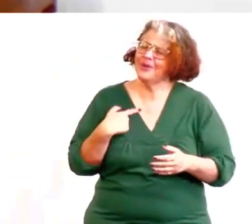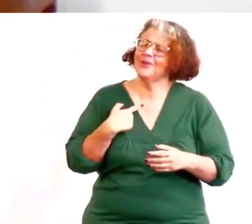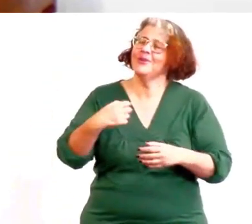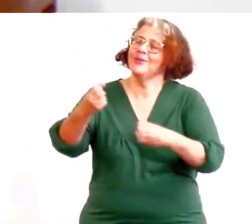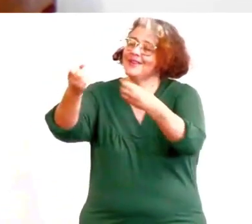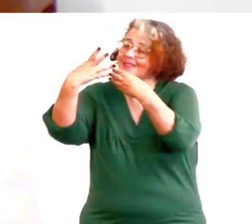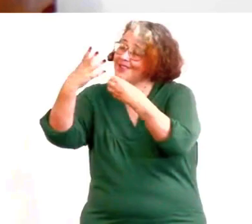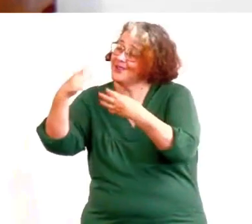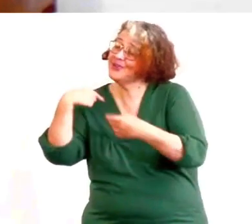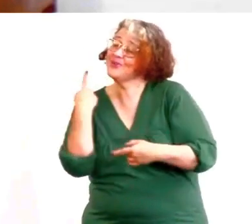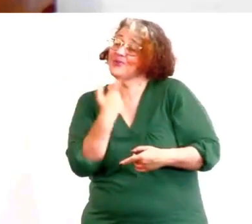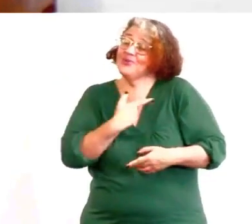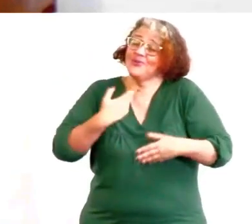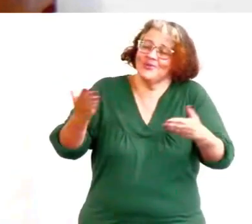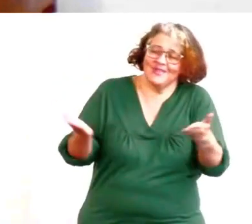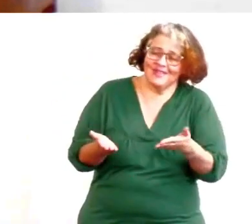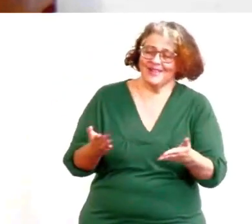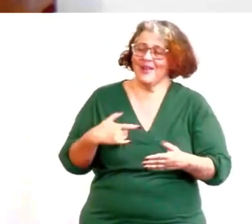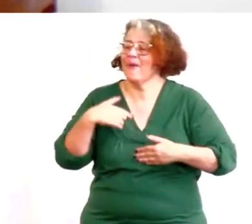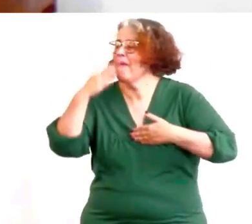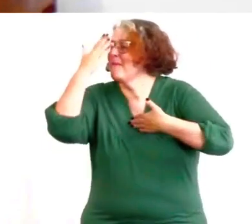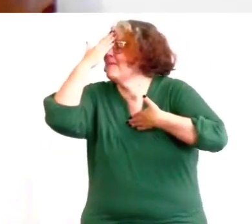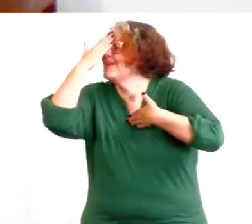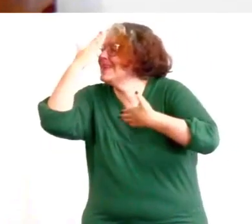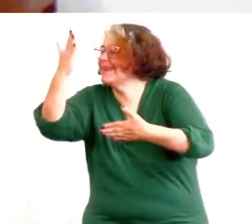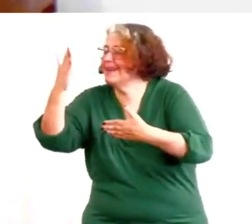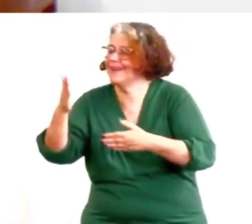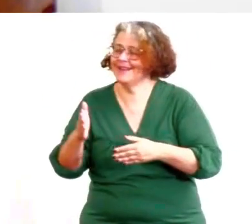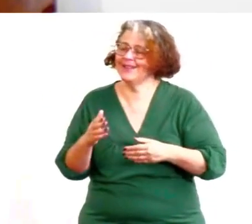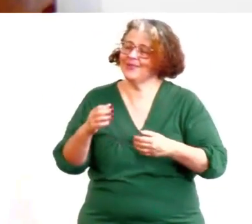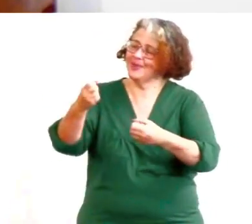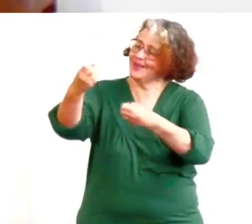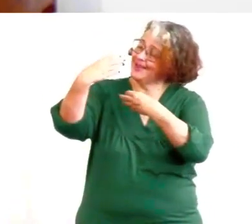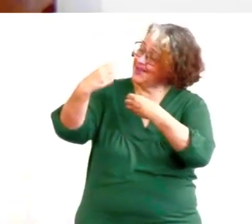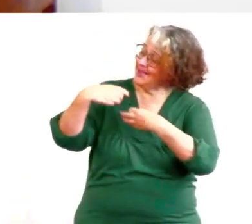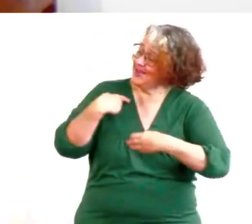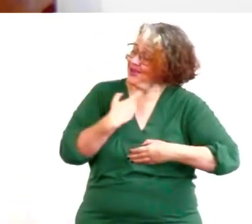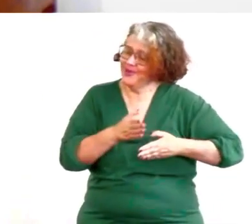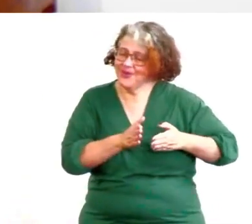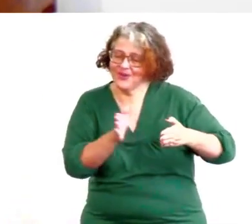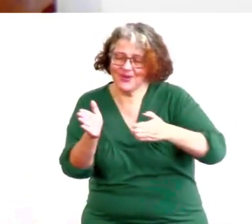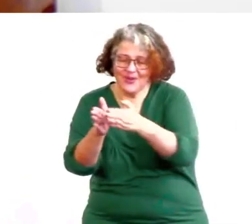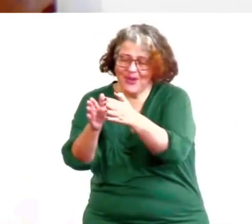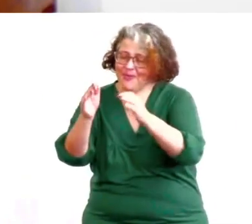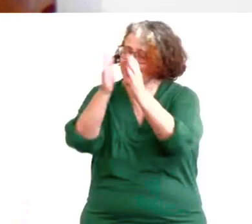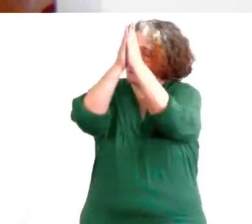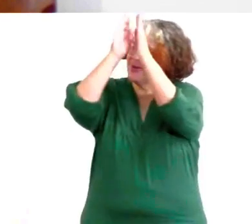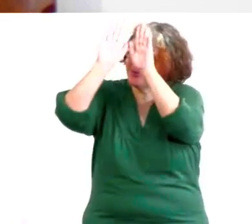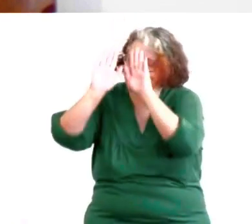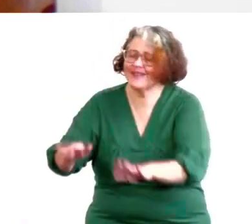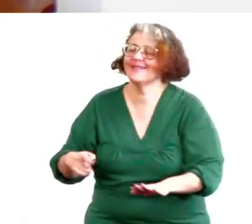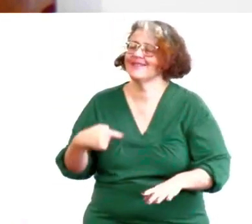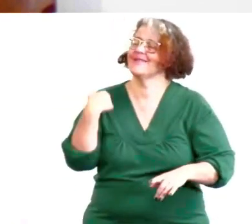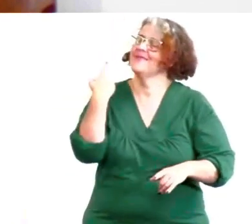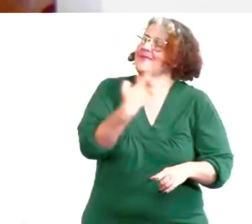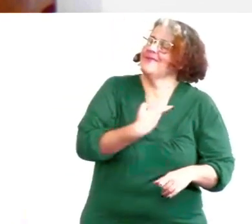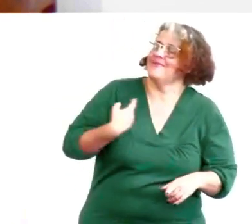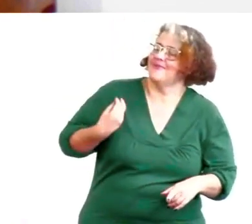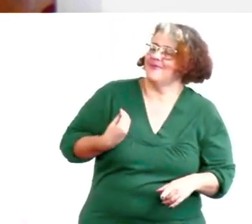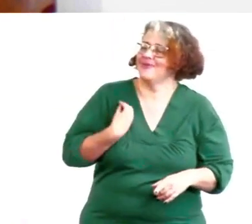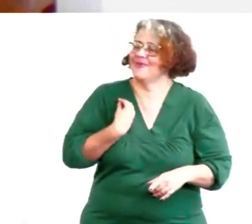ama. Senhor, muito obrigado por nos ensinar o caminho da adoração, nos ensinar que a nossa adoração não pode ser